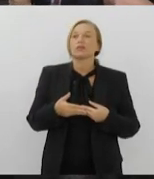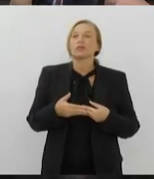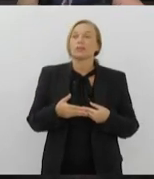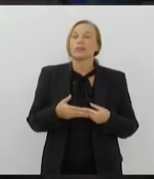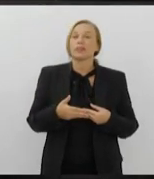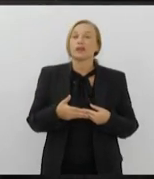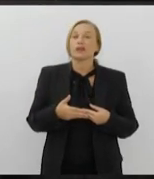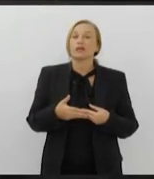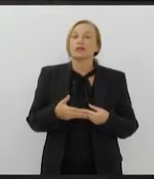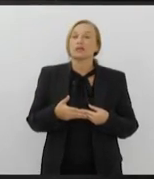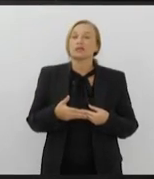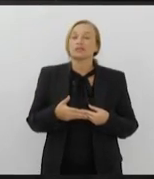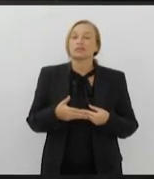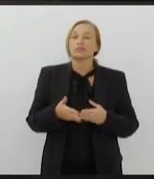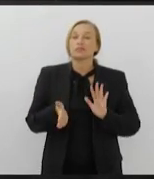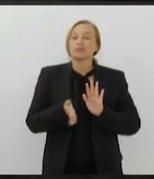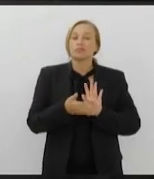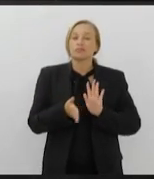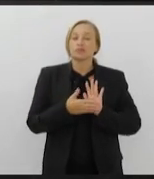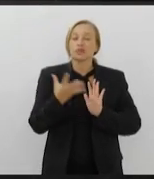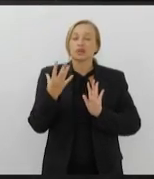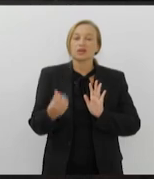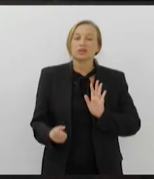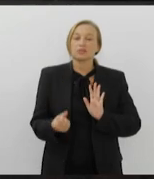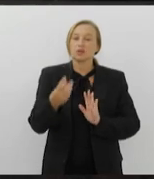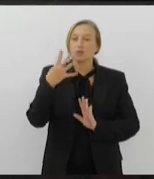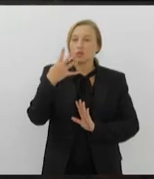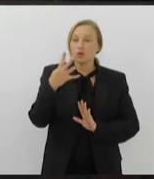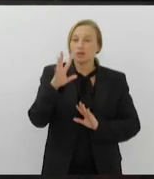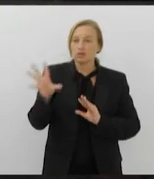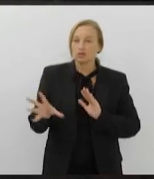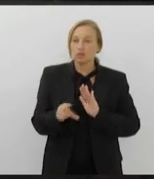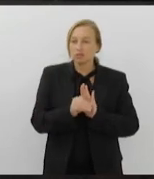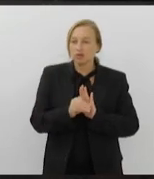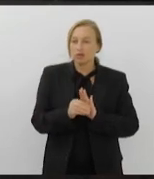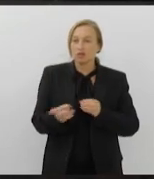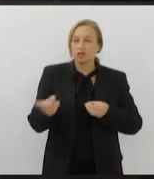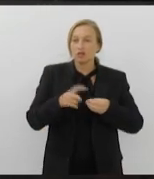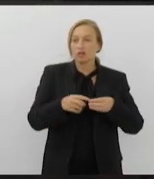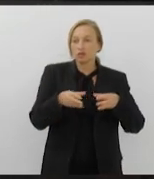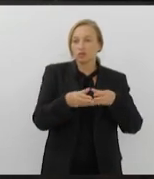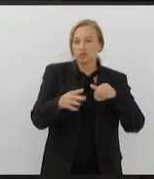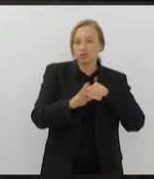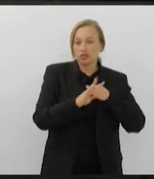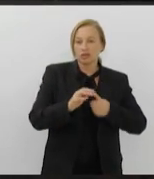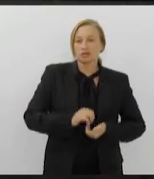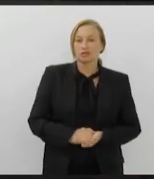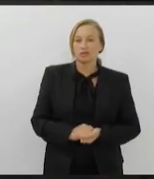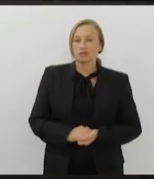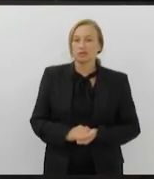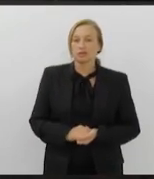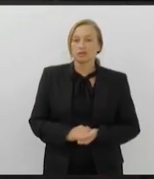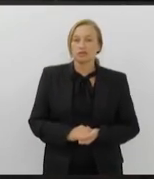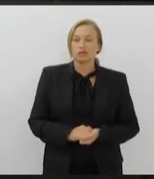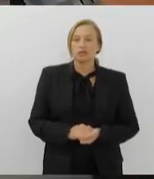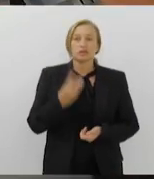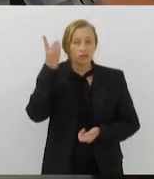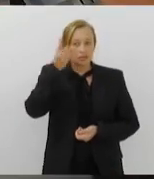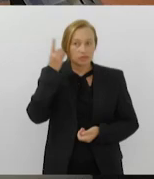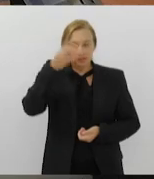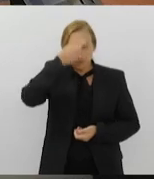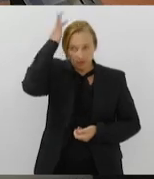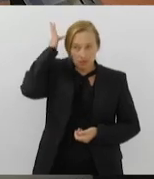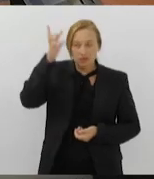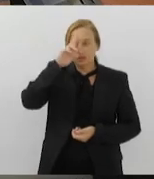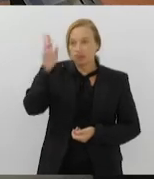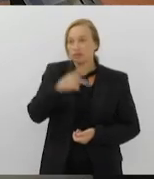discussão. A presente proposta recebeu 4 emendas e retorna às comissões técnicas. Deputado Fred. Presidente,